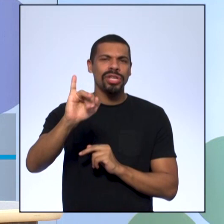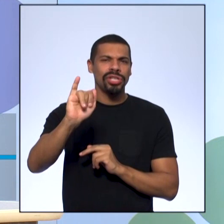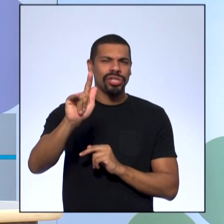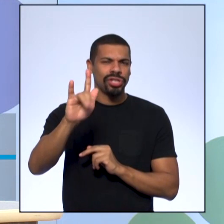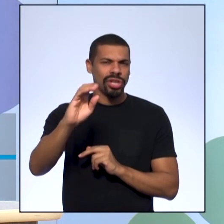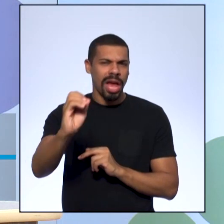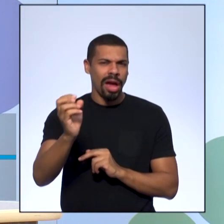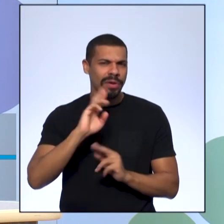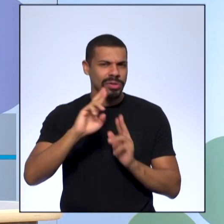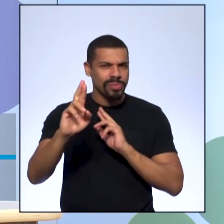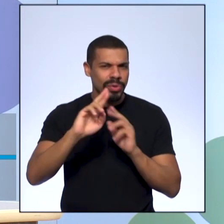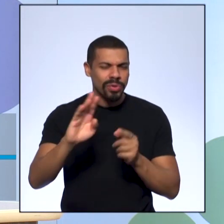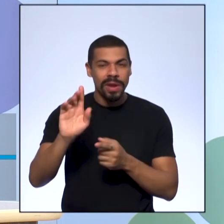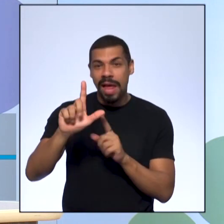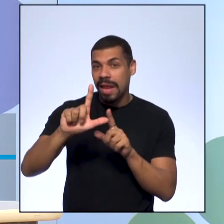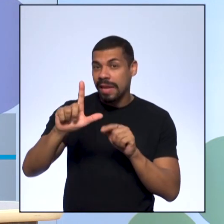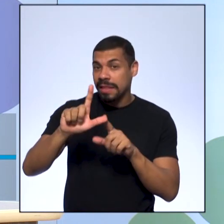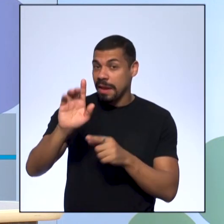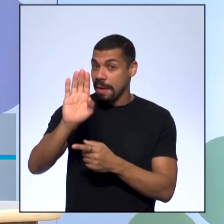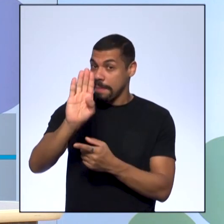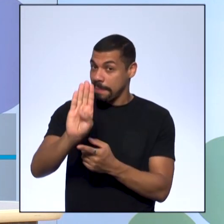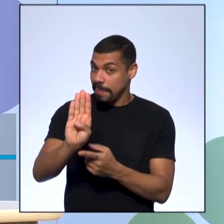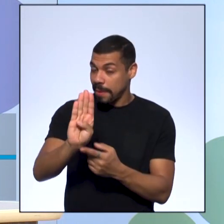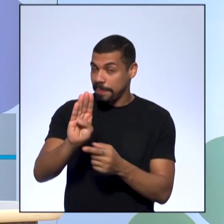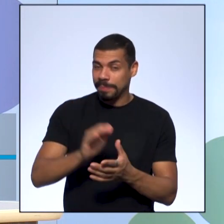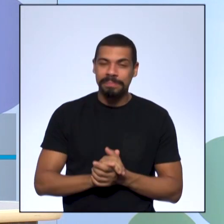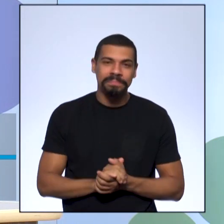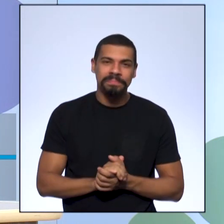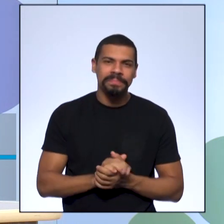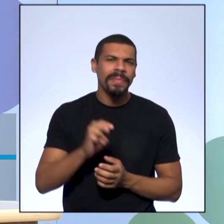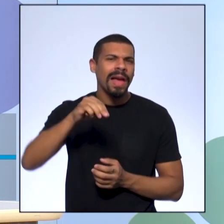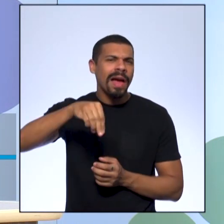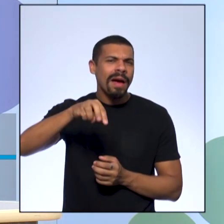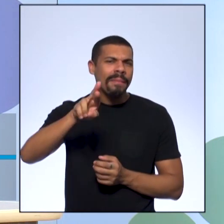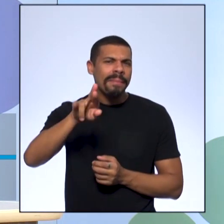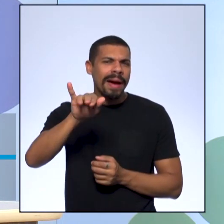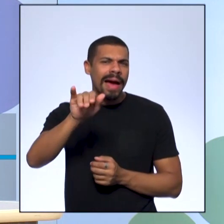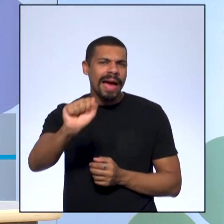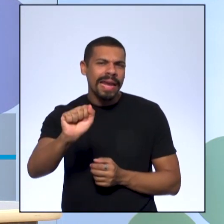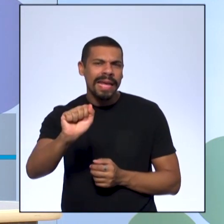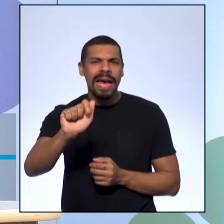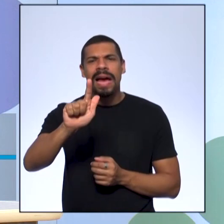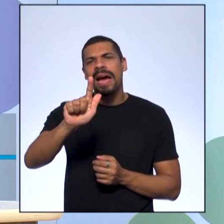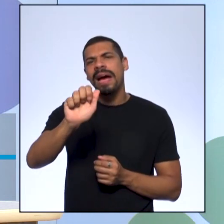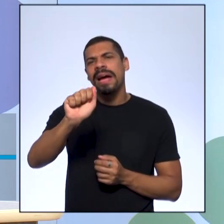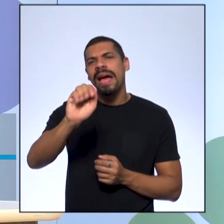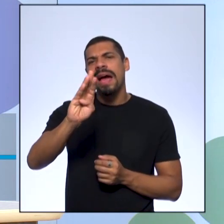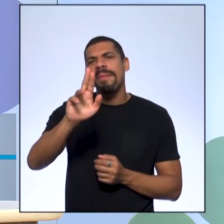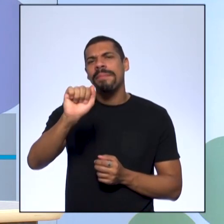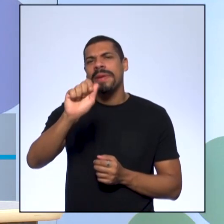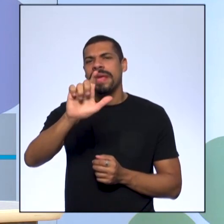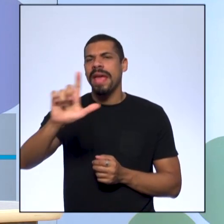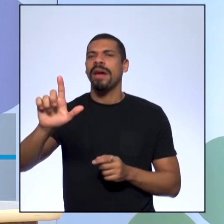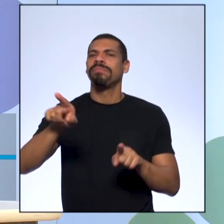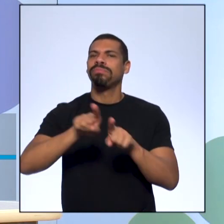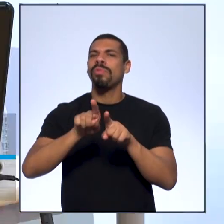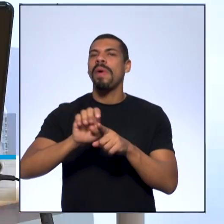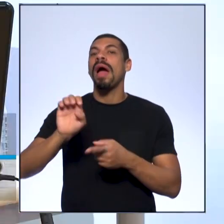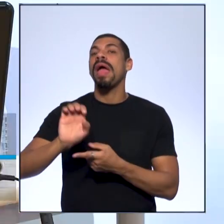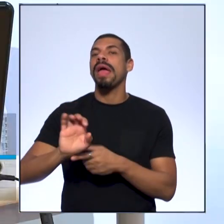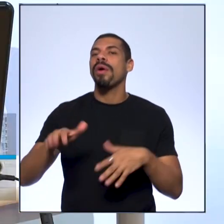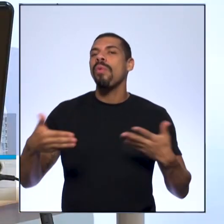B. Maria Clara, Amanda Santos e Gabriel, alternativa E. Qual está correto?